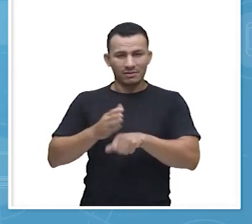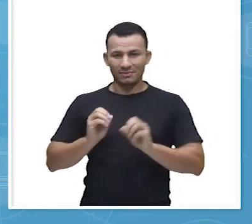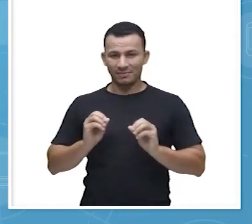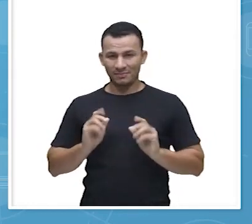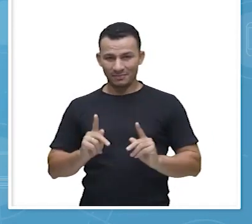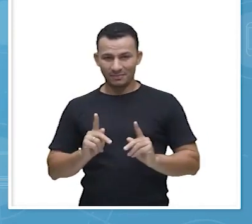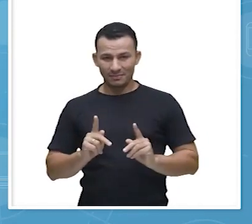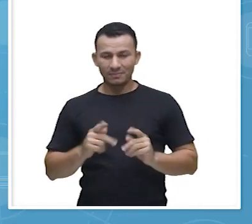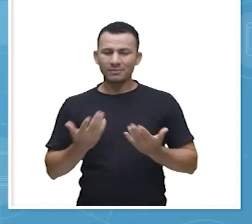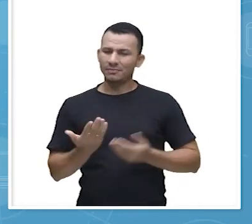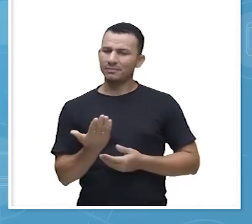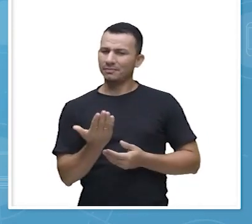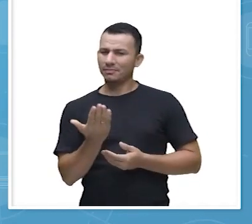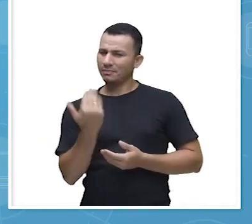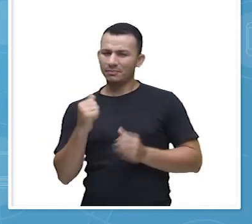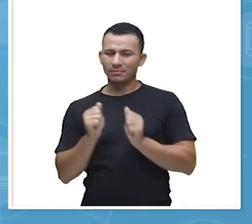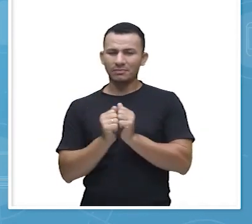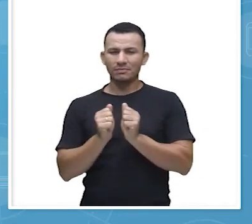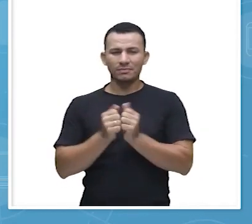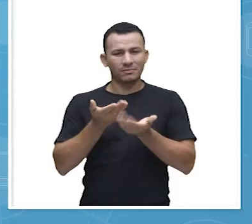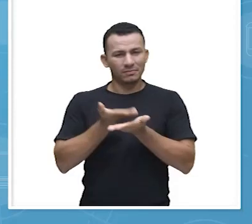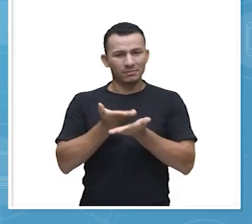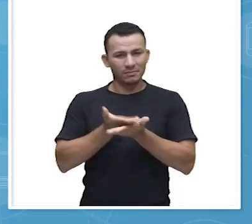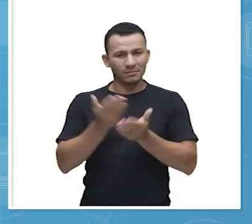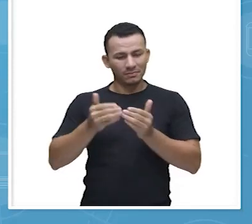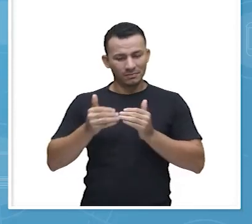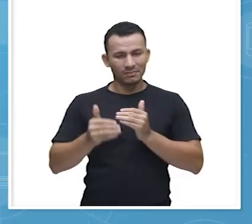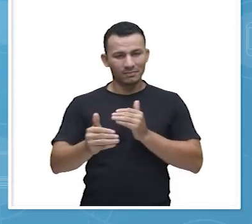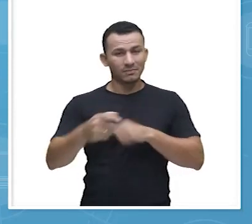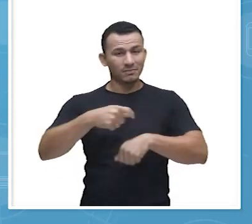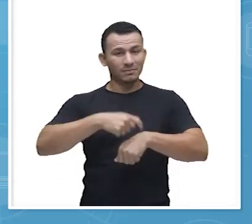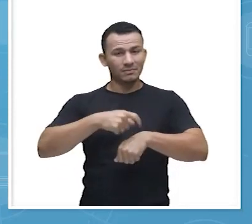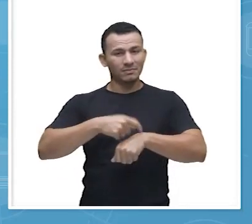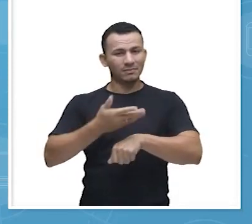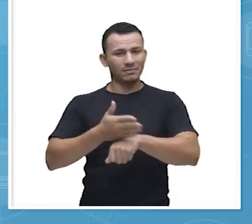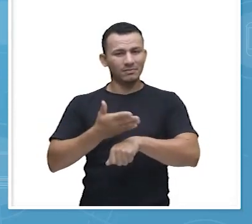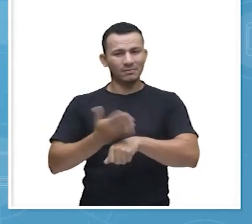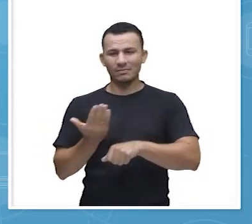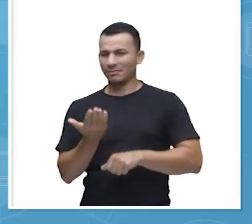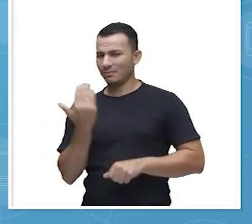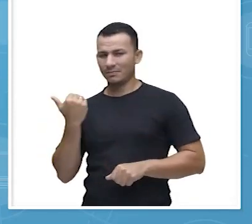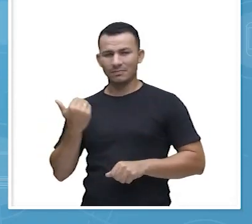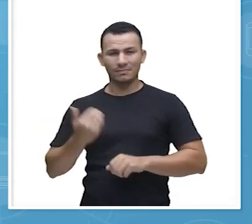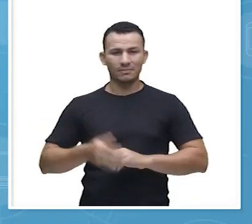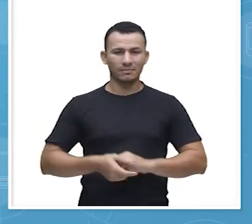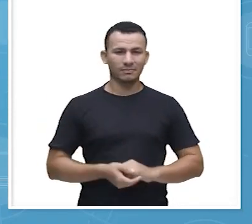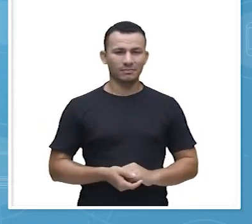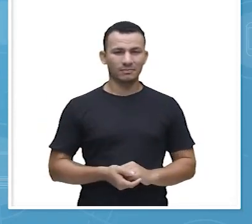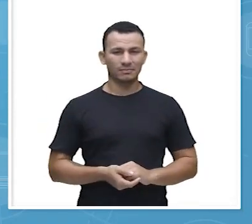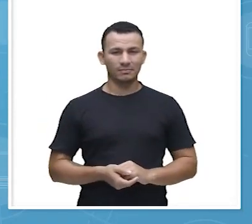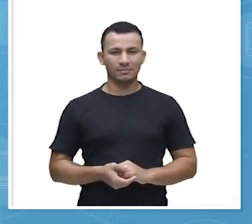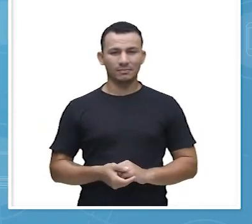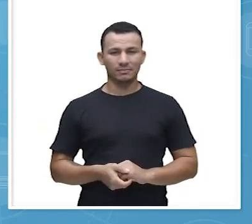beleza? Então vem comigo, vamos começar esse nosso momento de exercitar, de praticar.